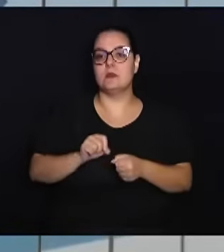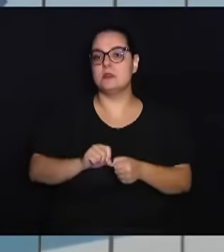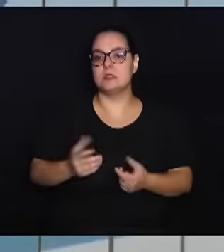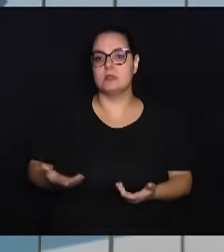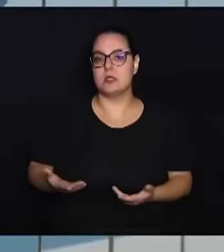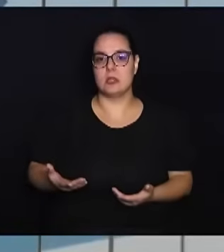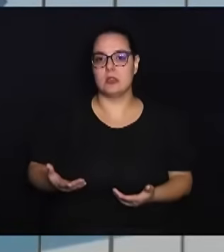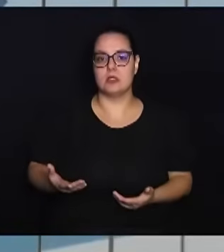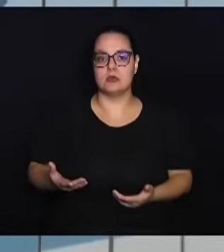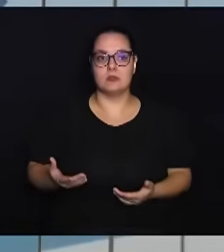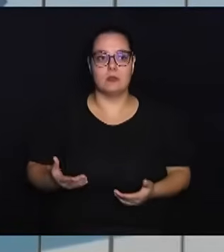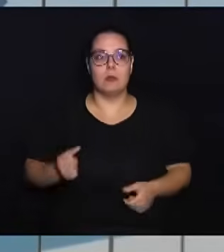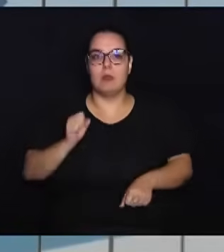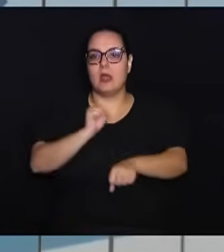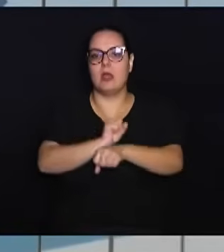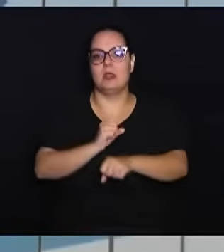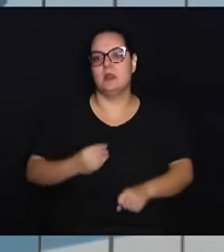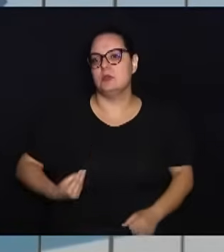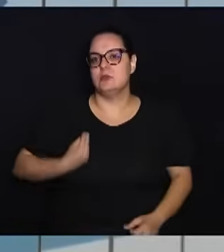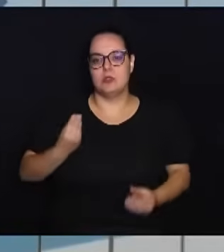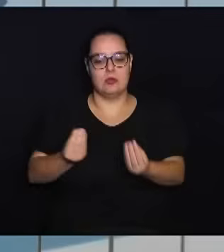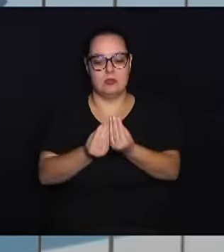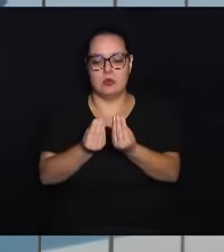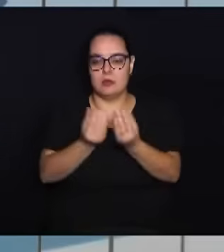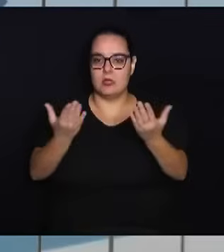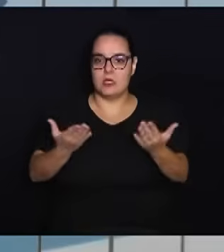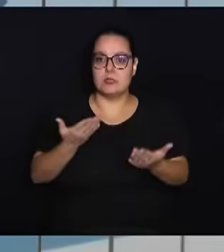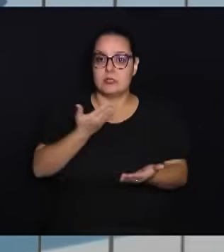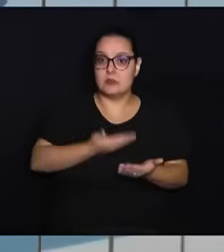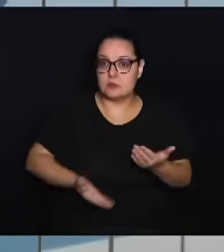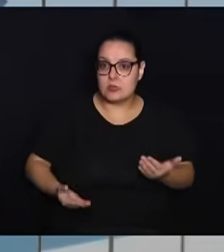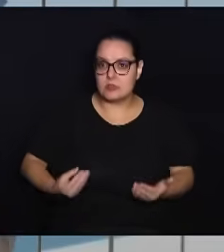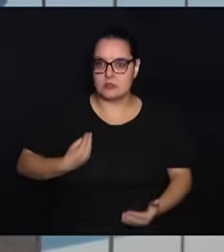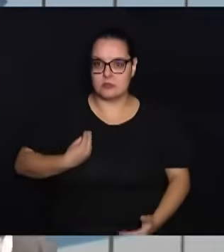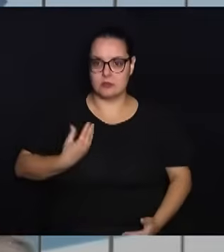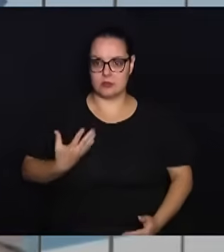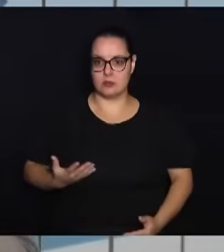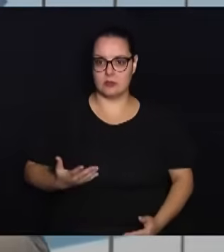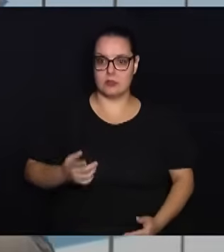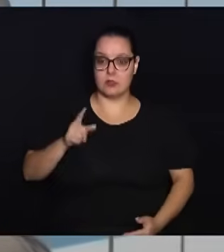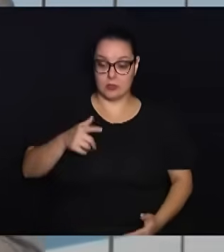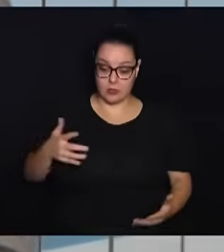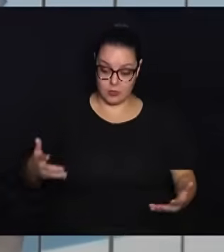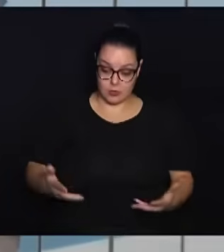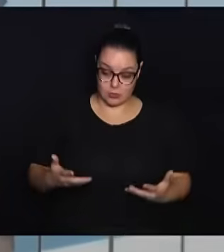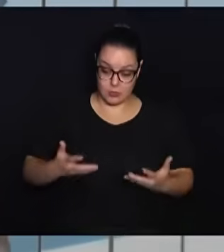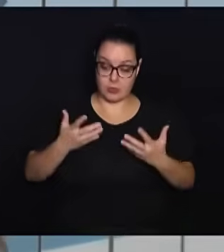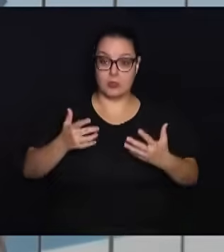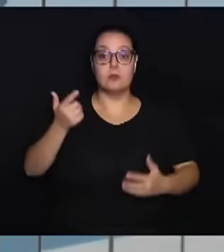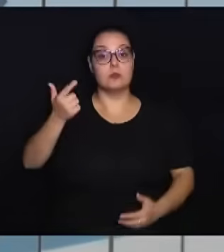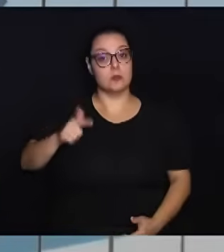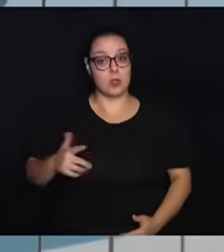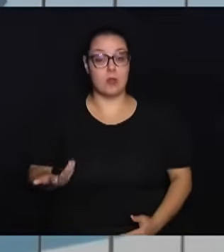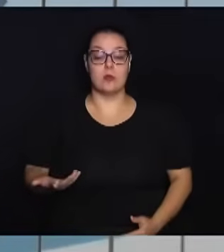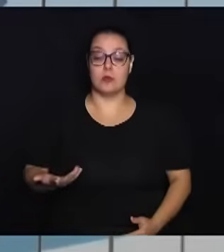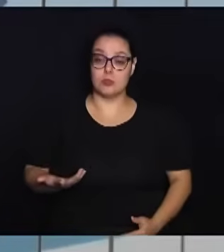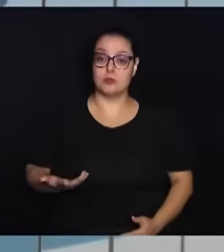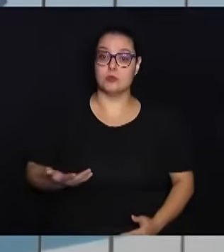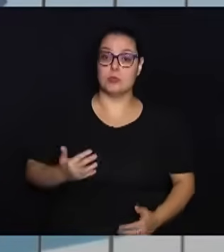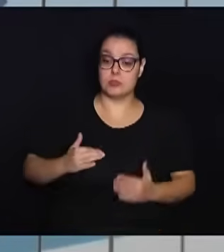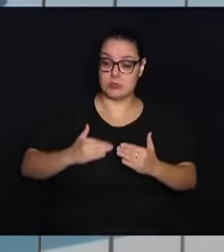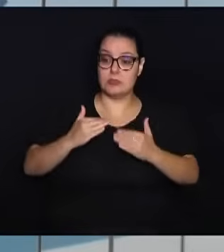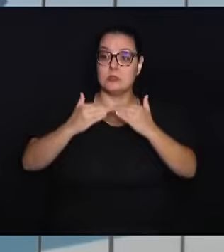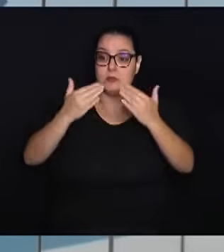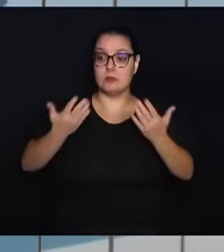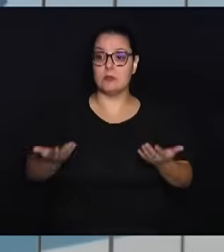esse milagre, sabe? Essas derrotas que tiveram na vida foram combustível para elas continuarem se